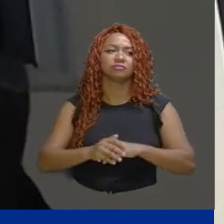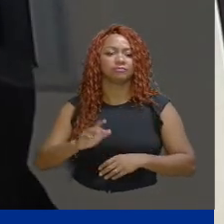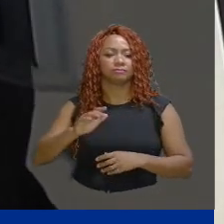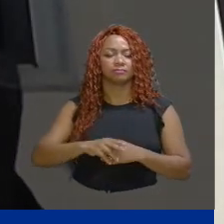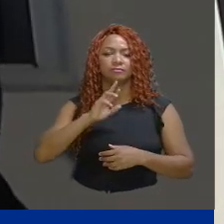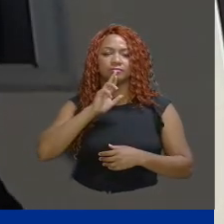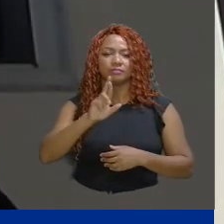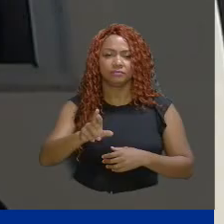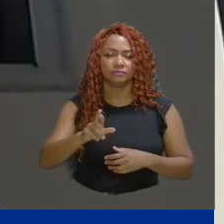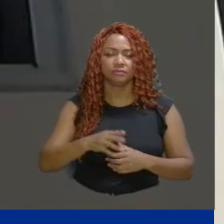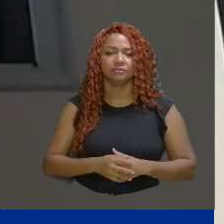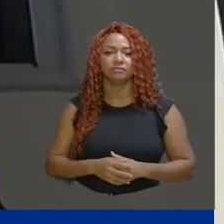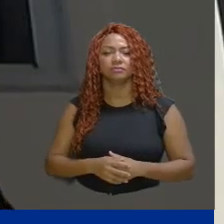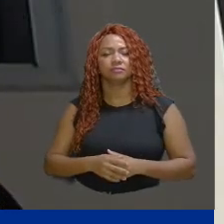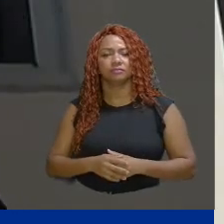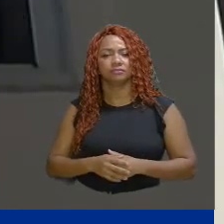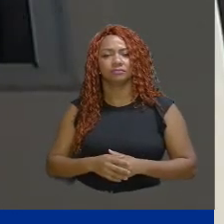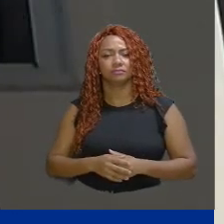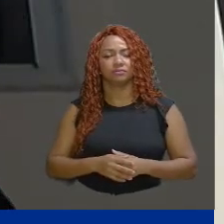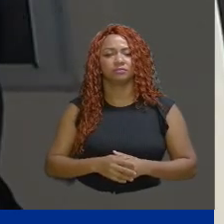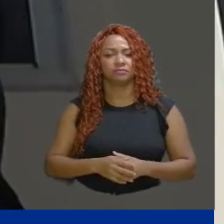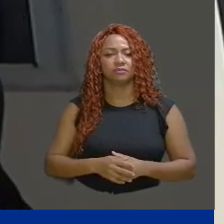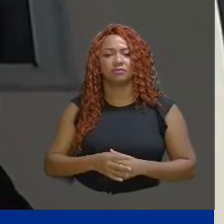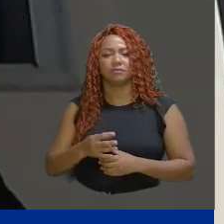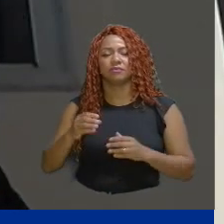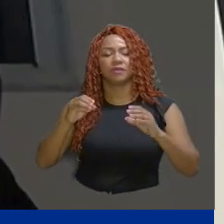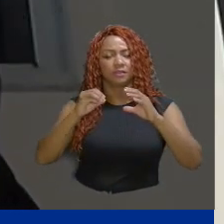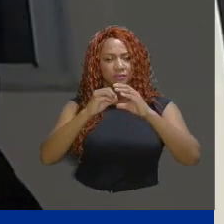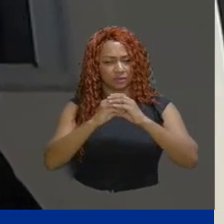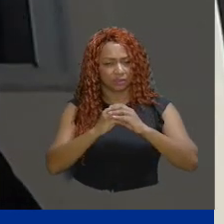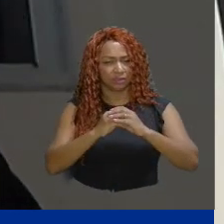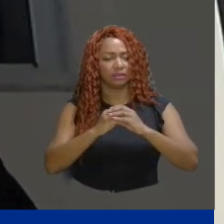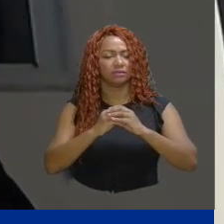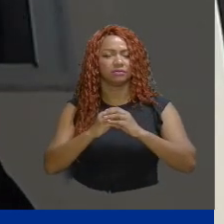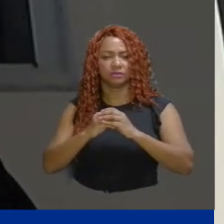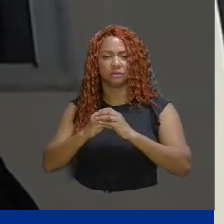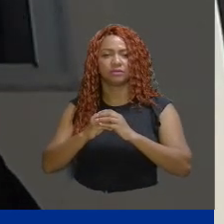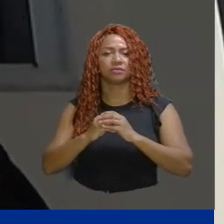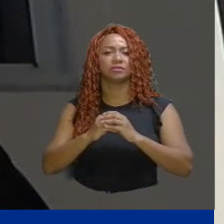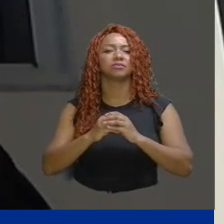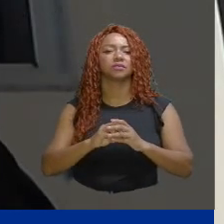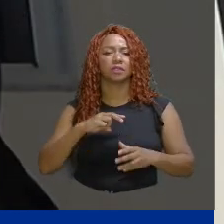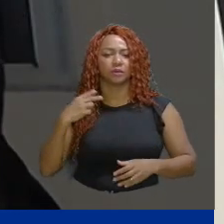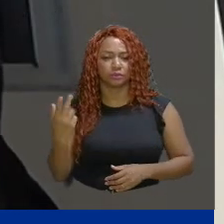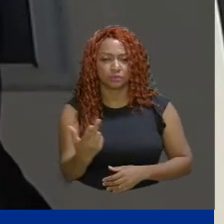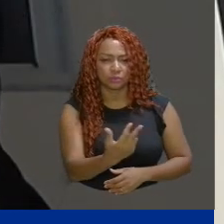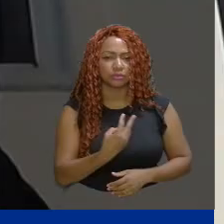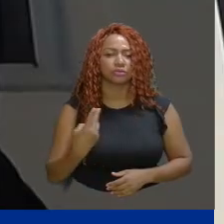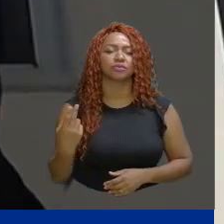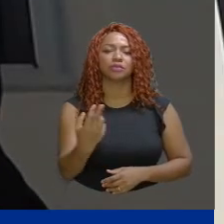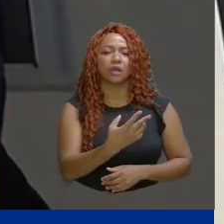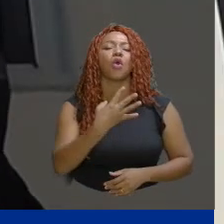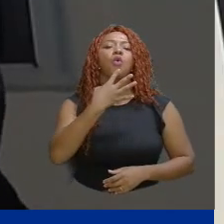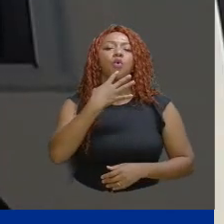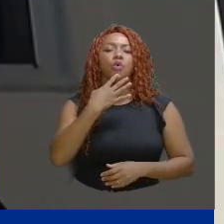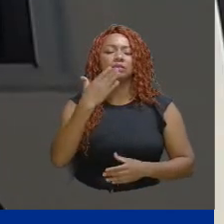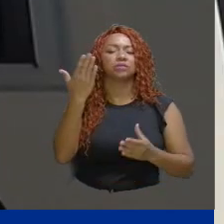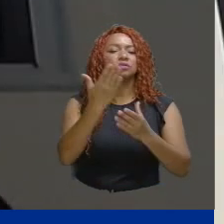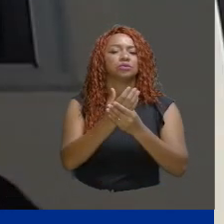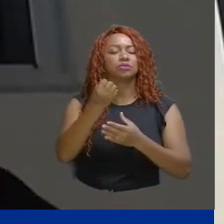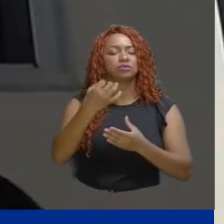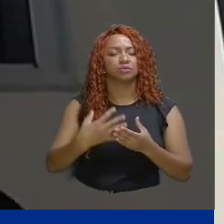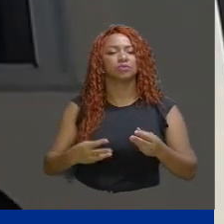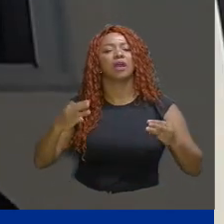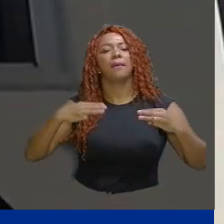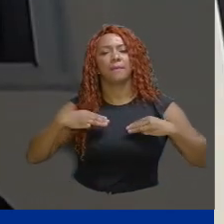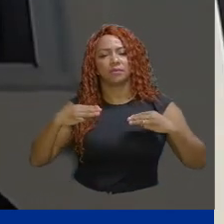resultado. O Tribunal Regional Eleitoral do Amapá, à unanimidade, conheceu os embargos e, no